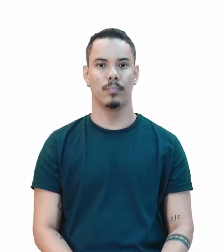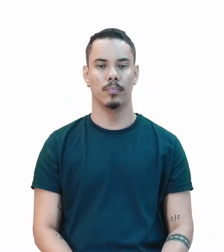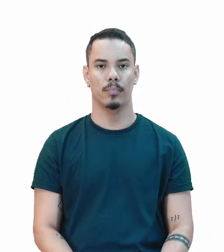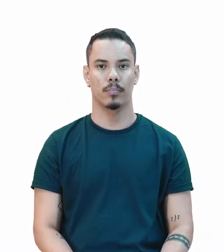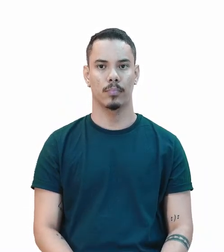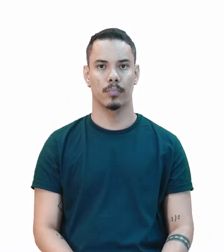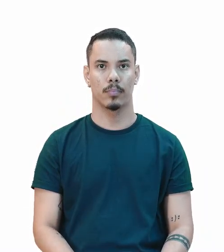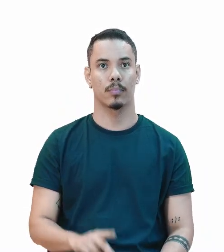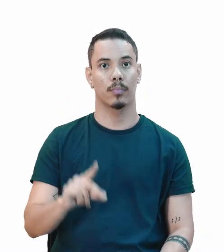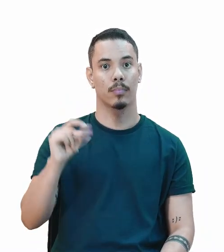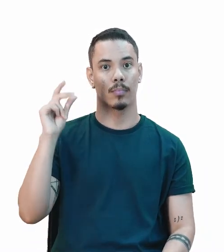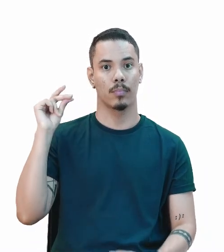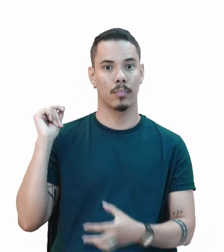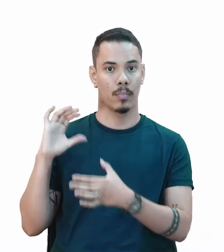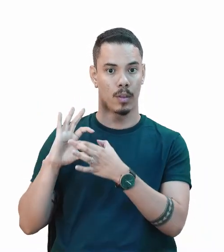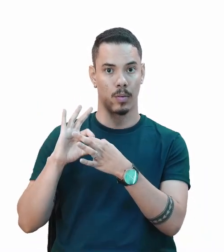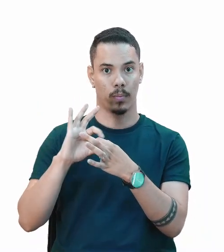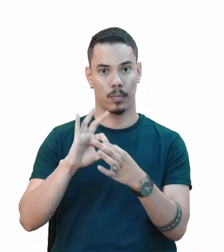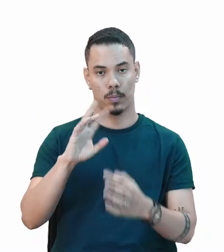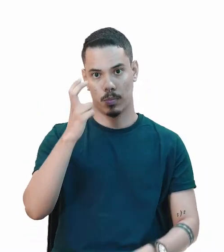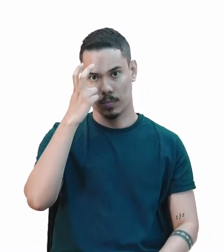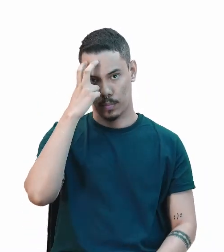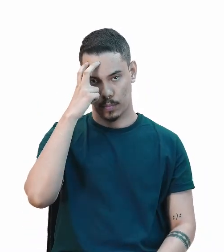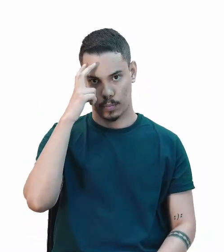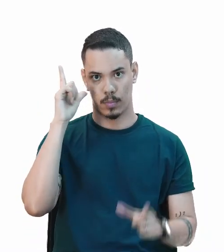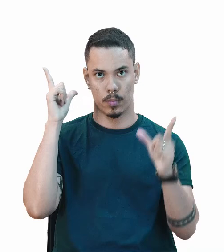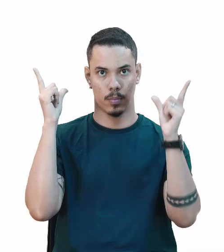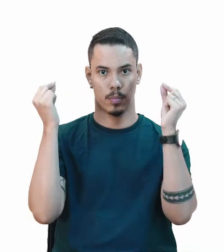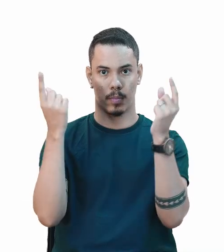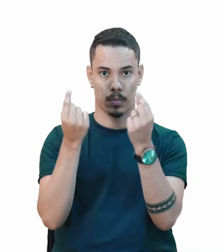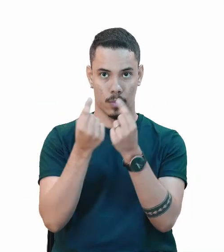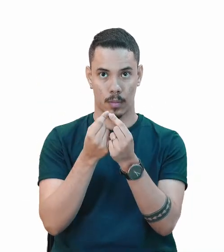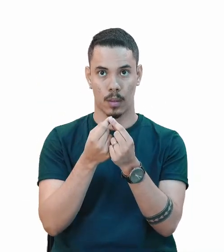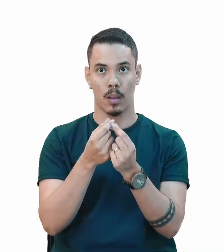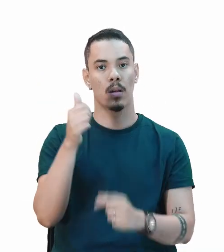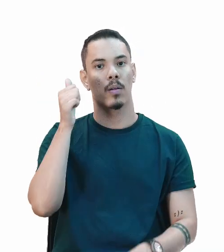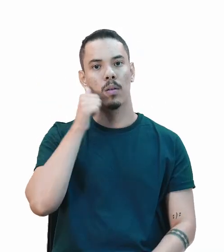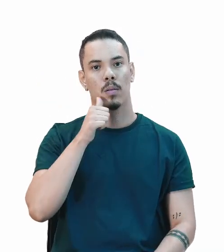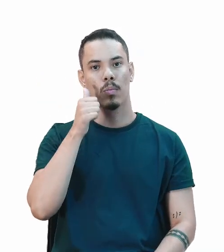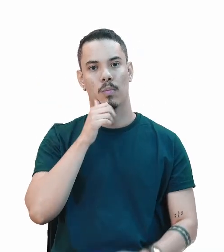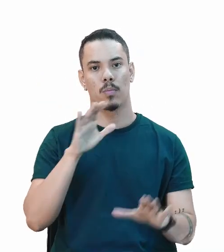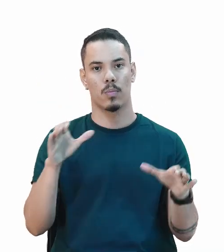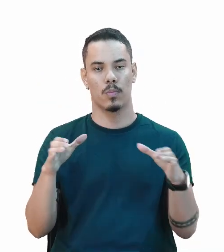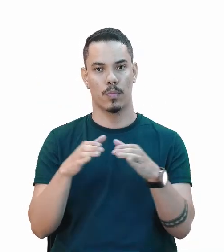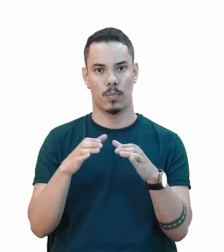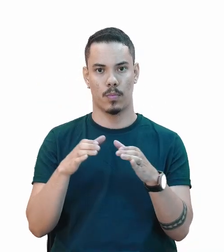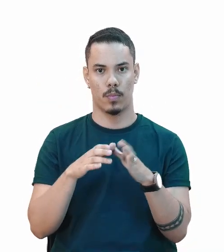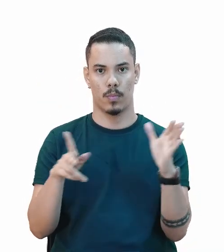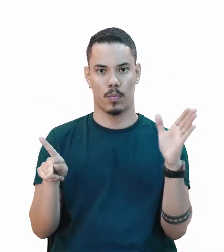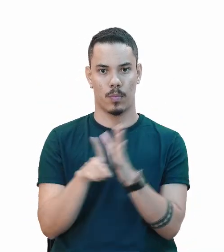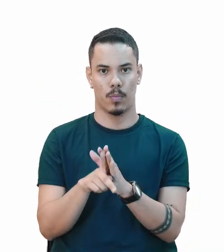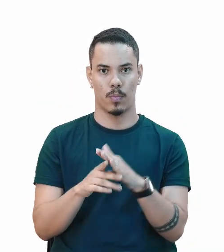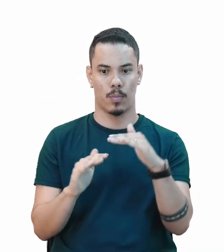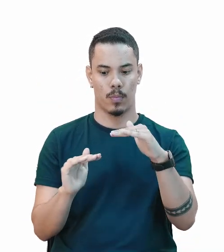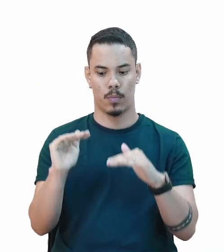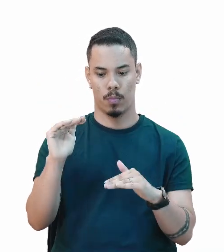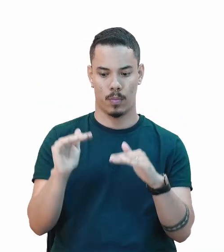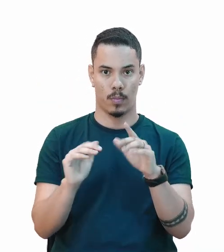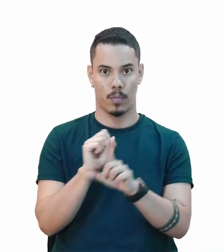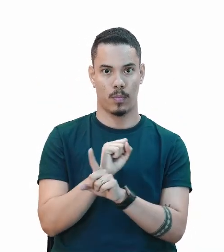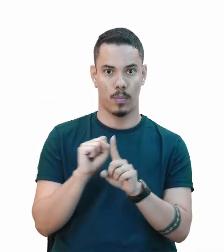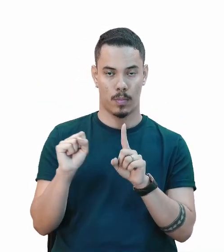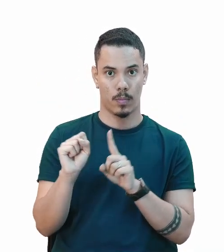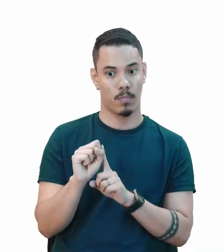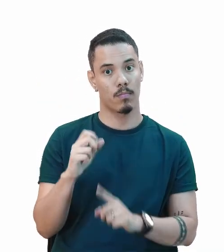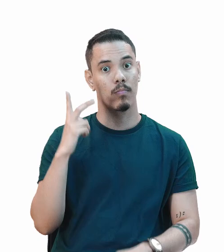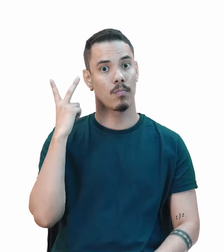antigo contexto cultural grego, as mulheres de sua classe social normalmente se